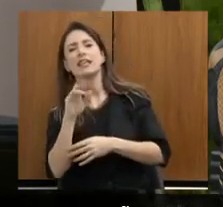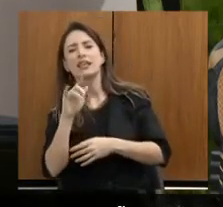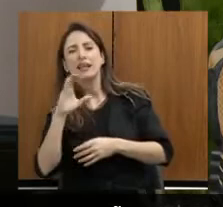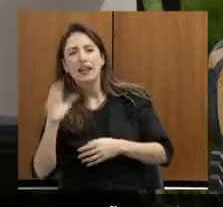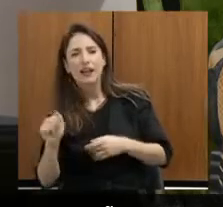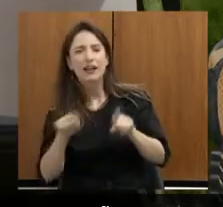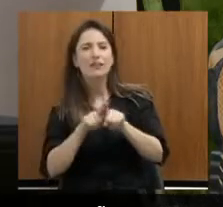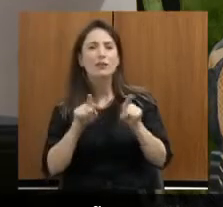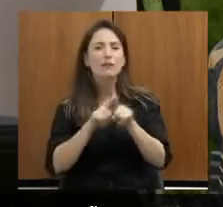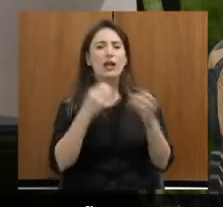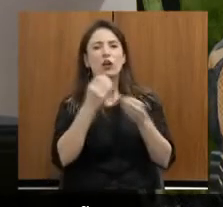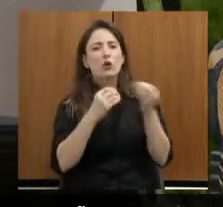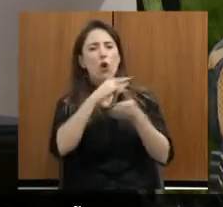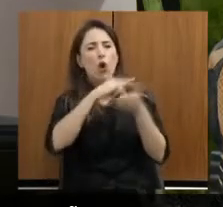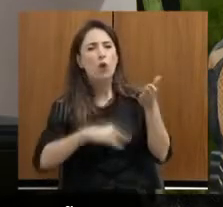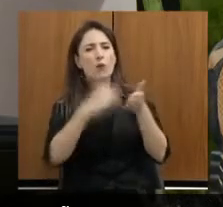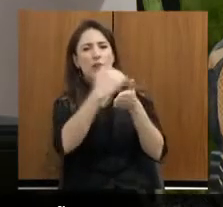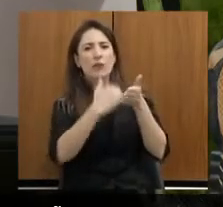tradicionais